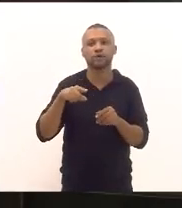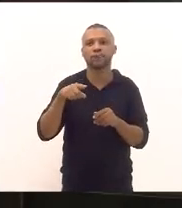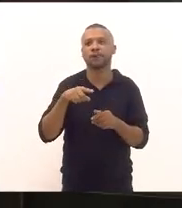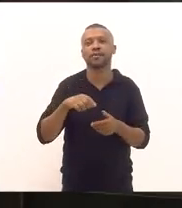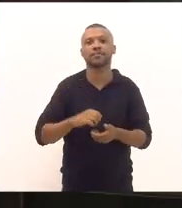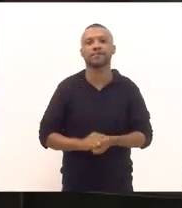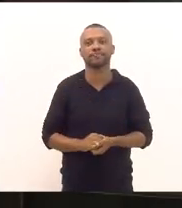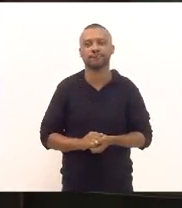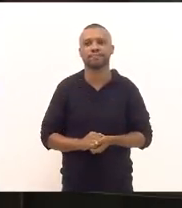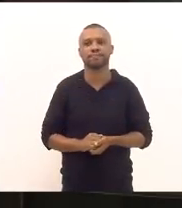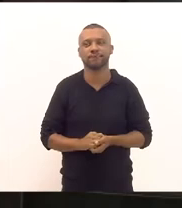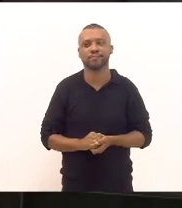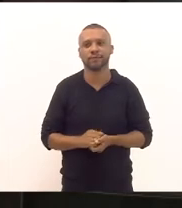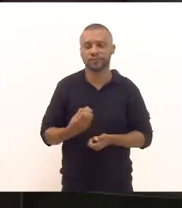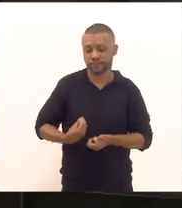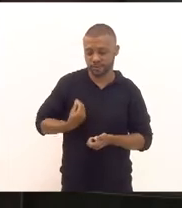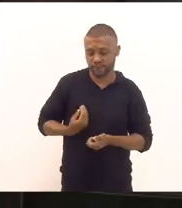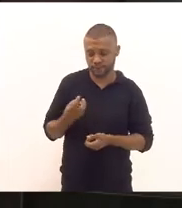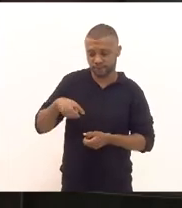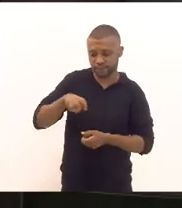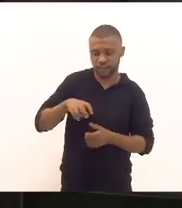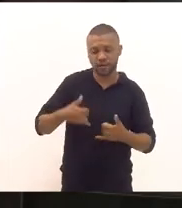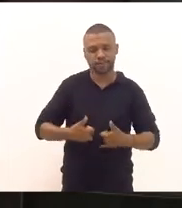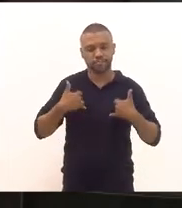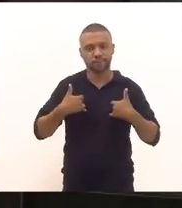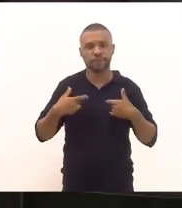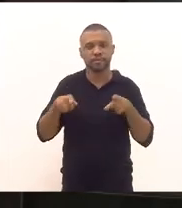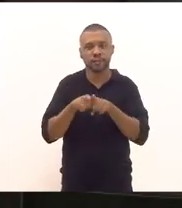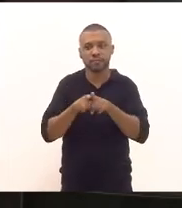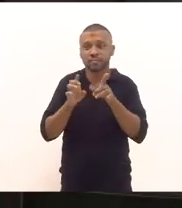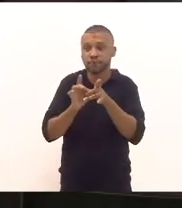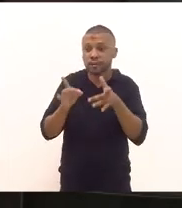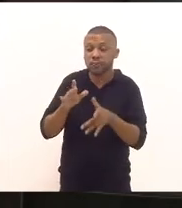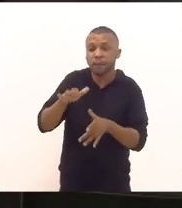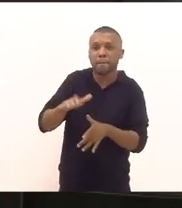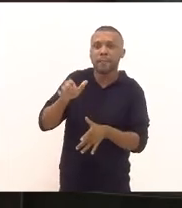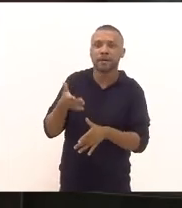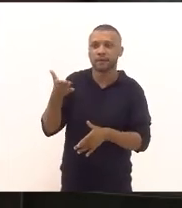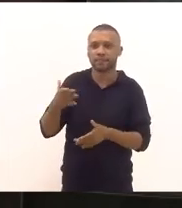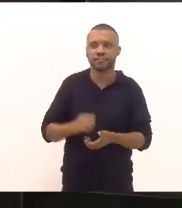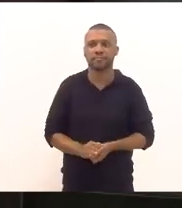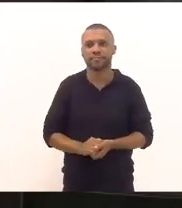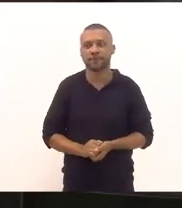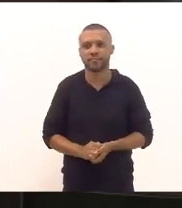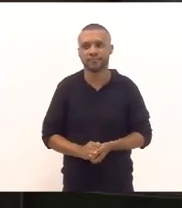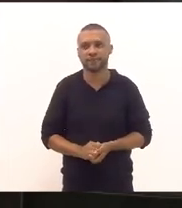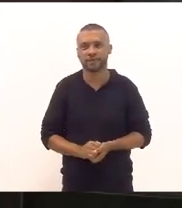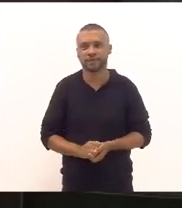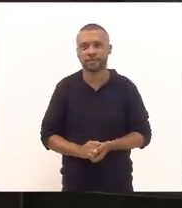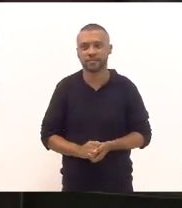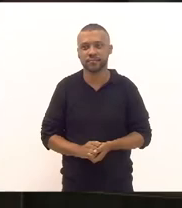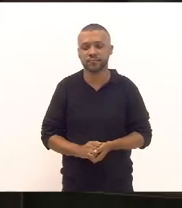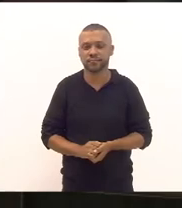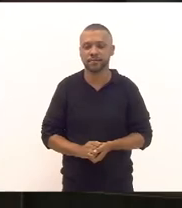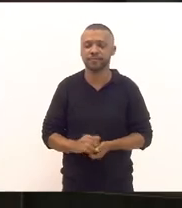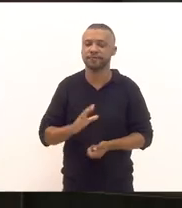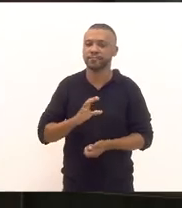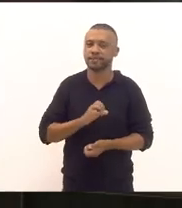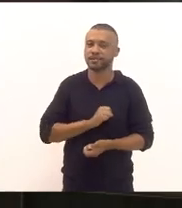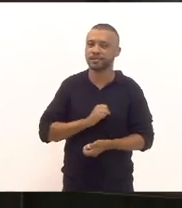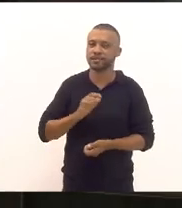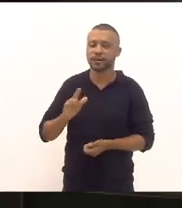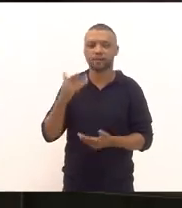e por você tá aqui e por me permitir ser sua mãe te amo